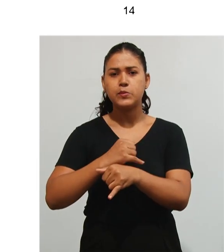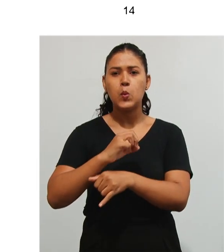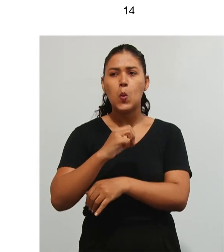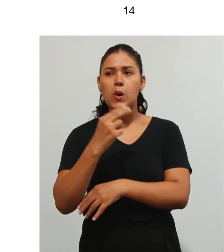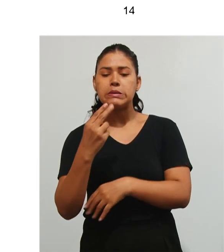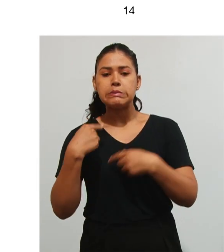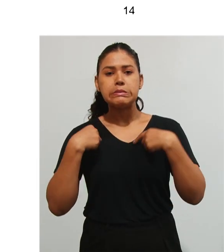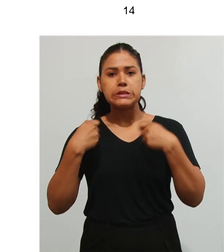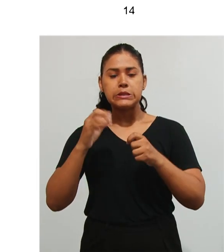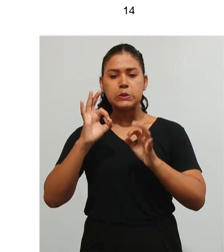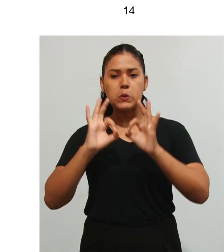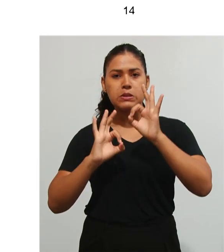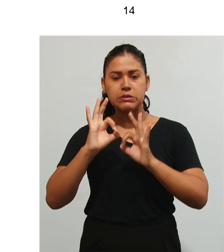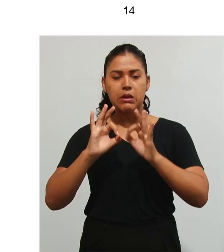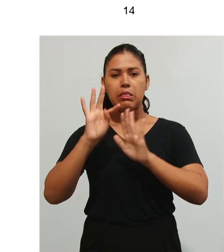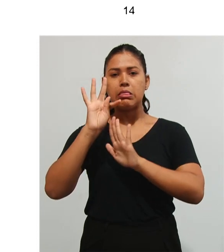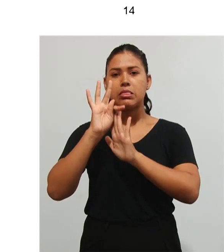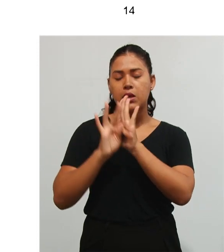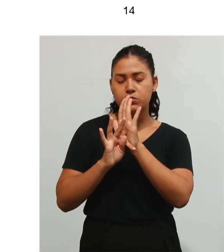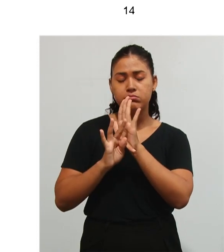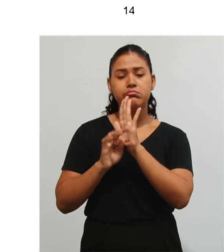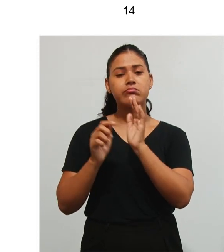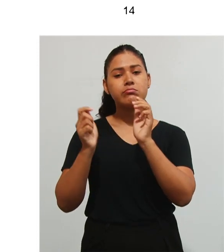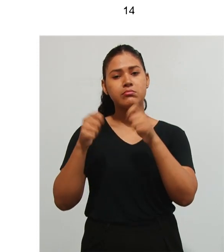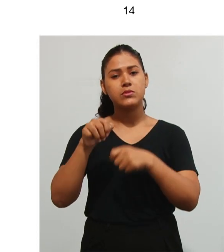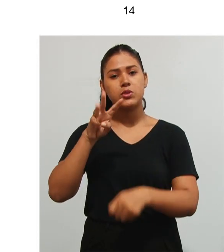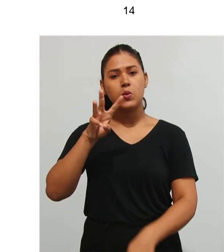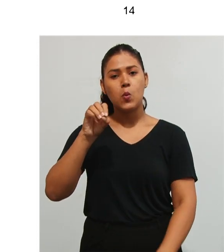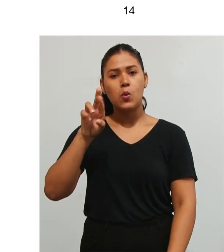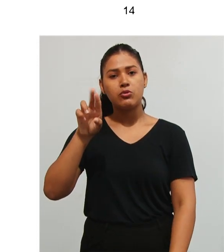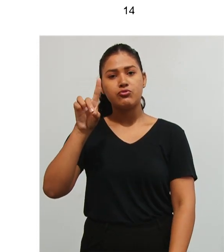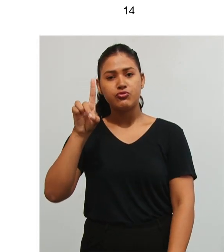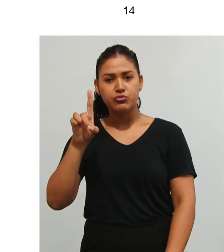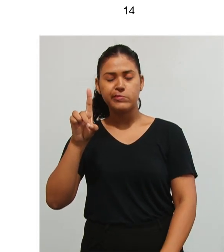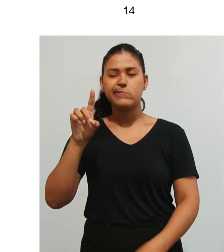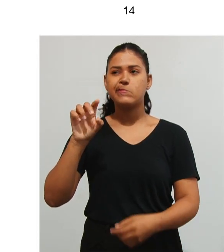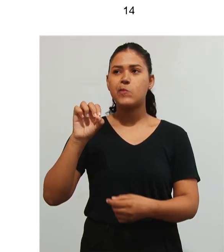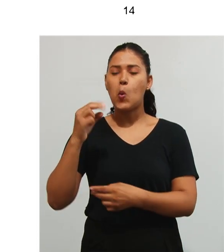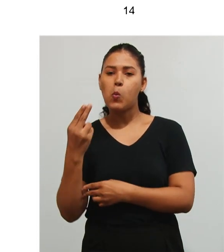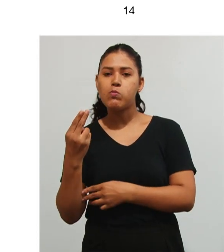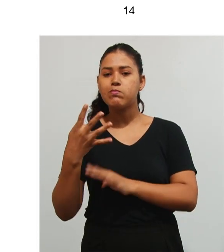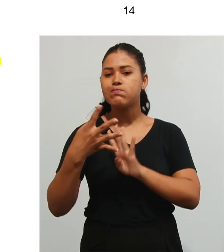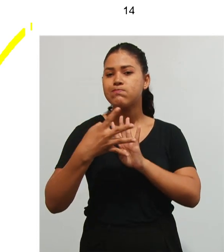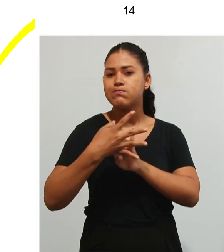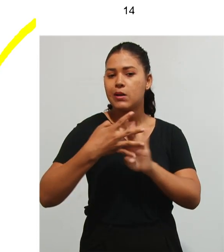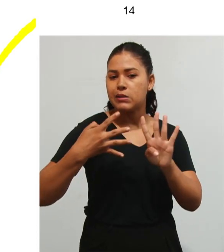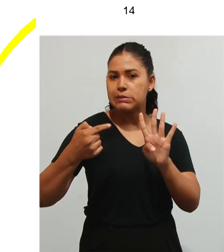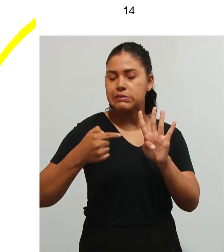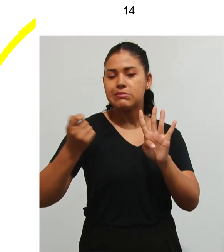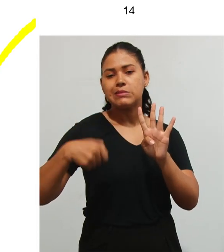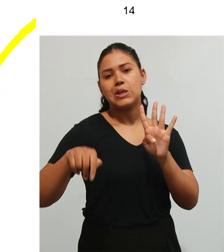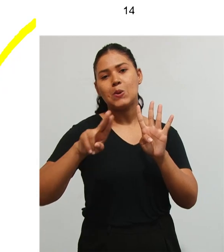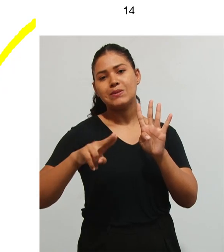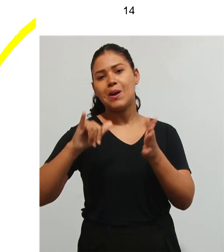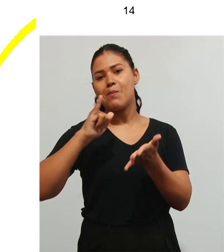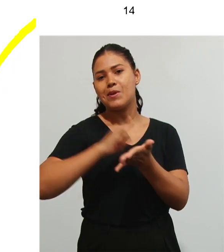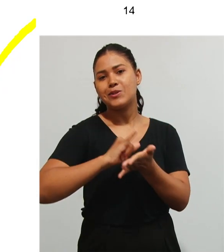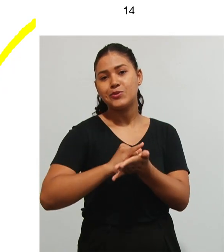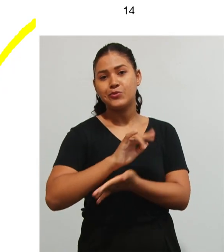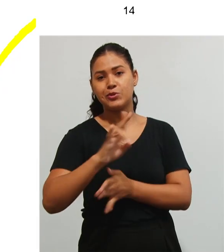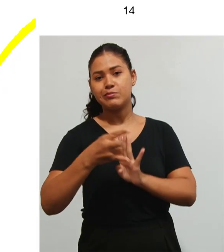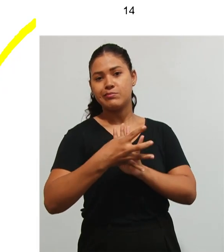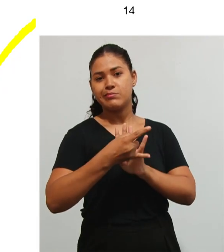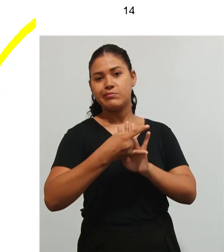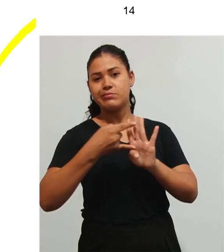documento de texto, utilizo o Word. Preciso construir e editar uma planilha, posso utilizar o Excel. Então